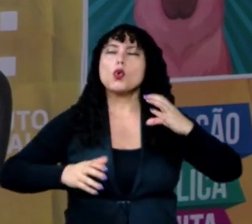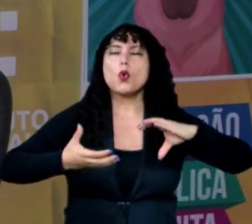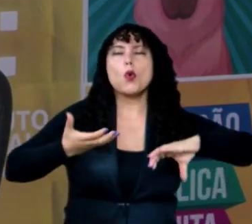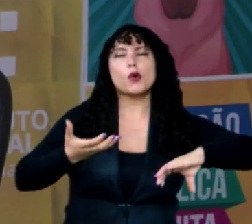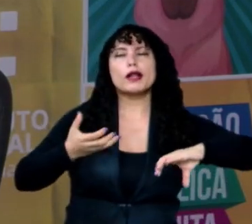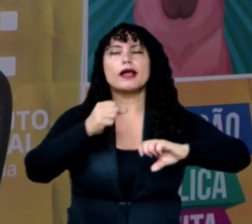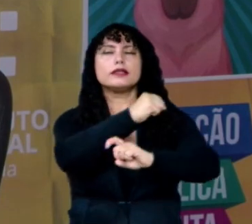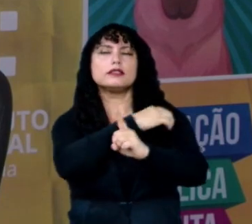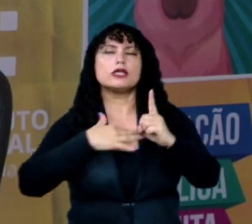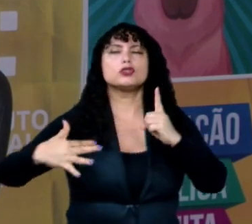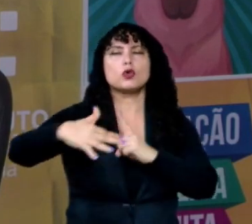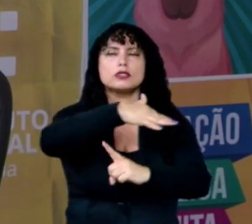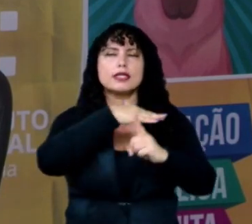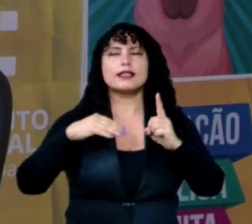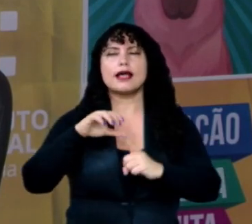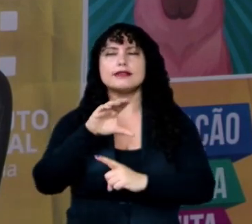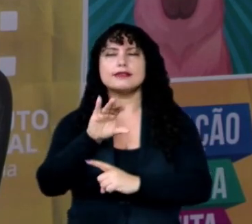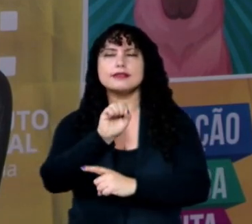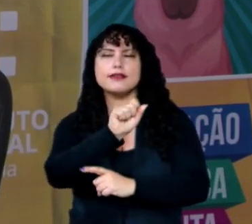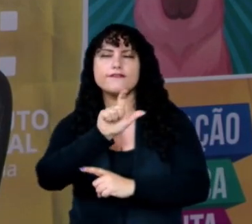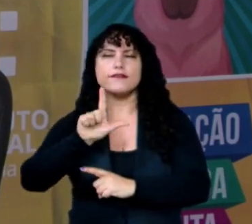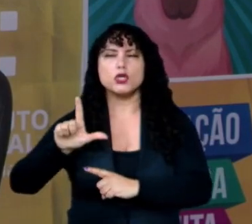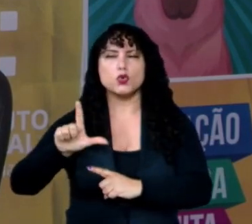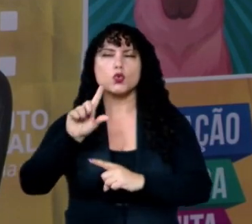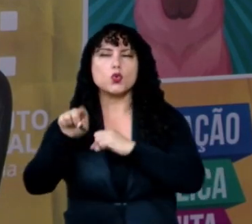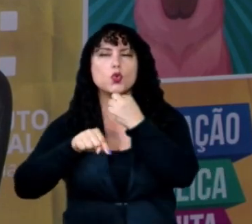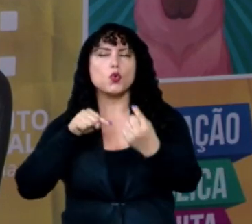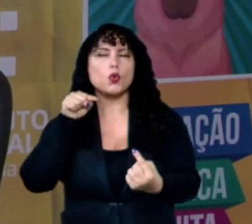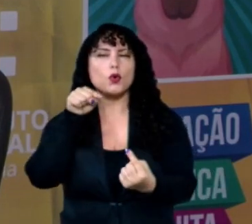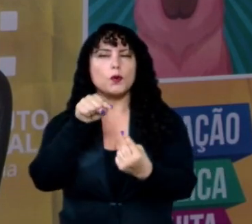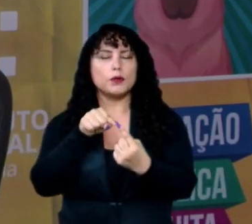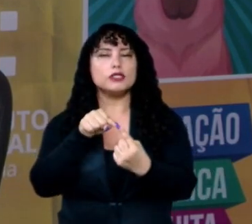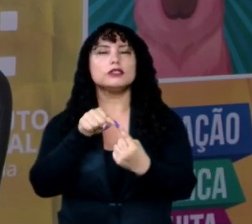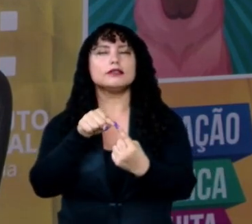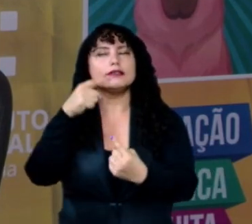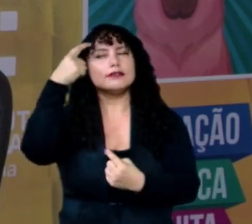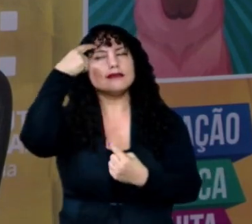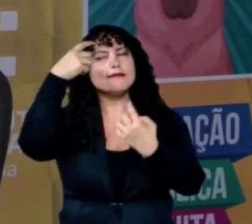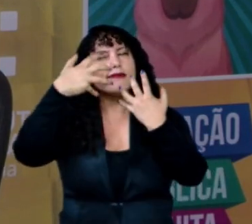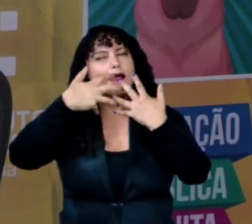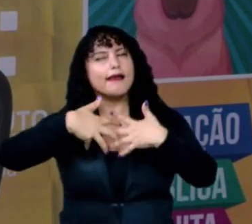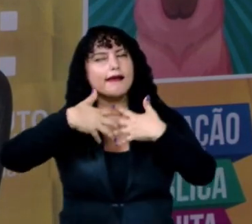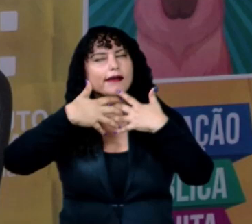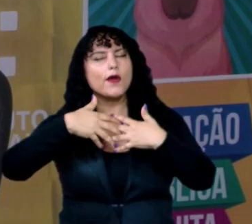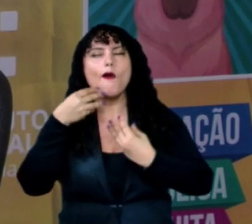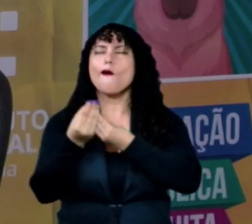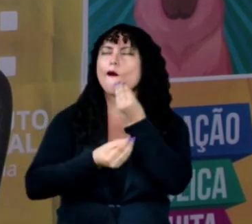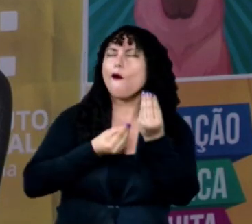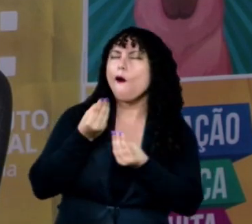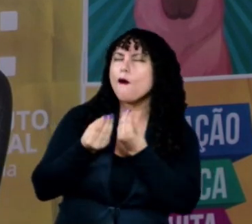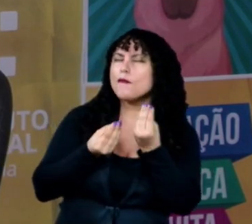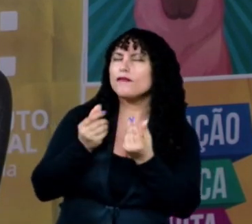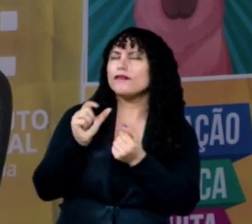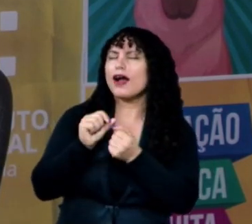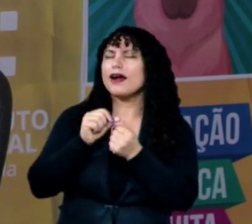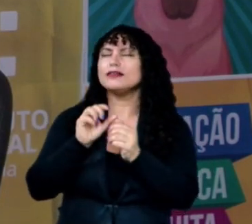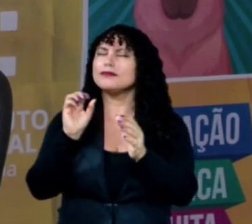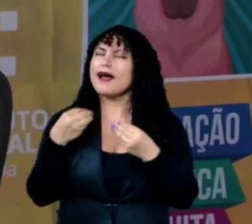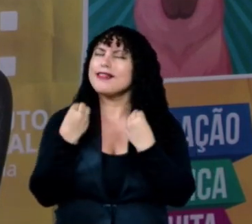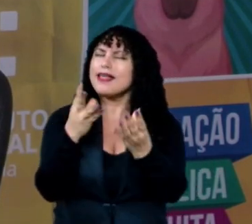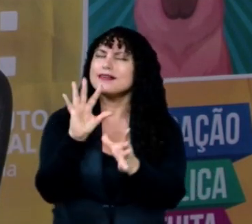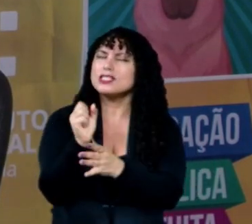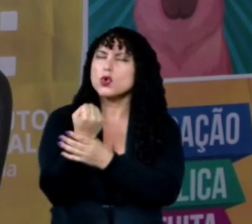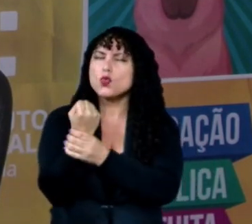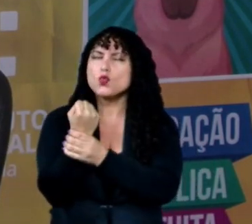na sociedade civil, com o objetivo justamente de pensar como é que a gente faz para dar